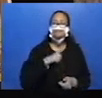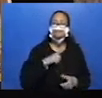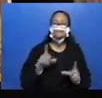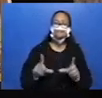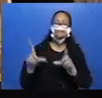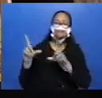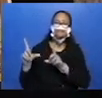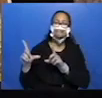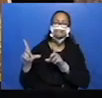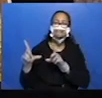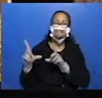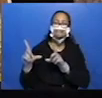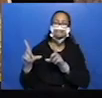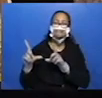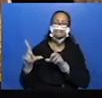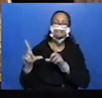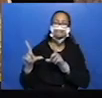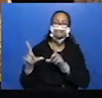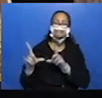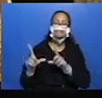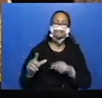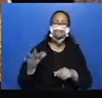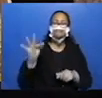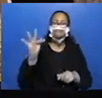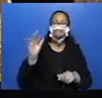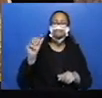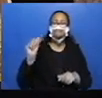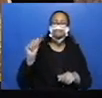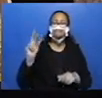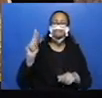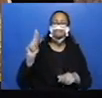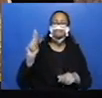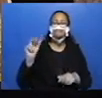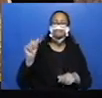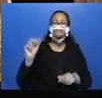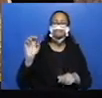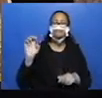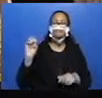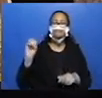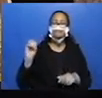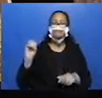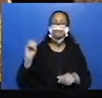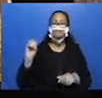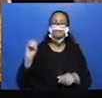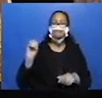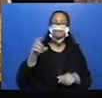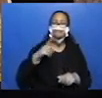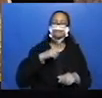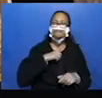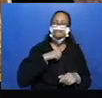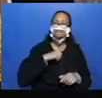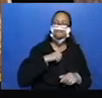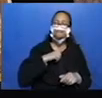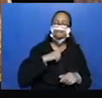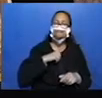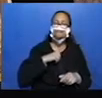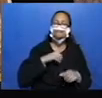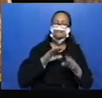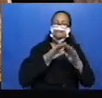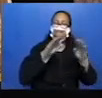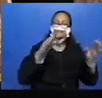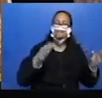figuras. Faraó é o soberano do Egito, múmias, escaravelho, sarcófago,